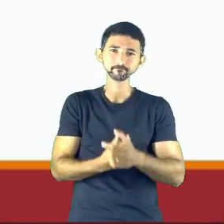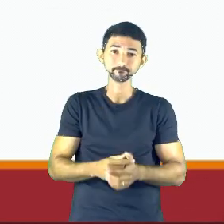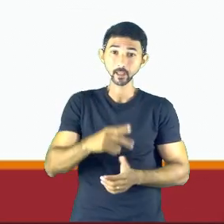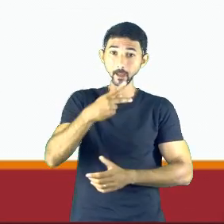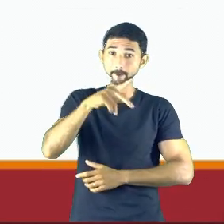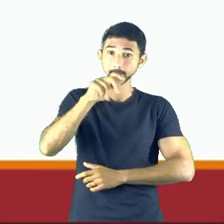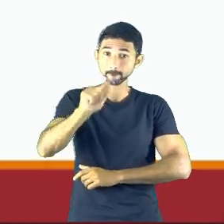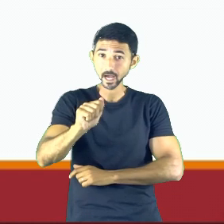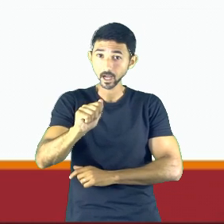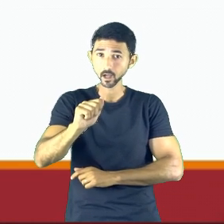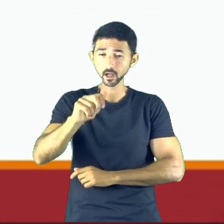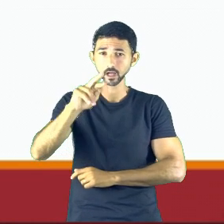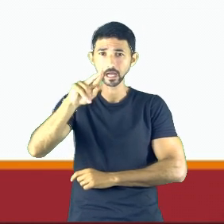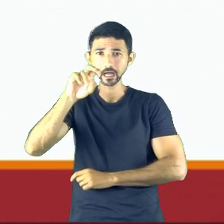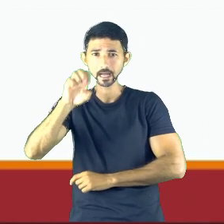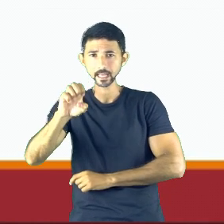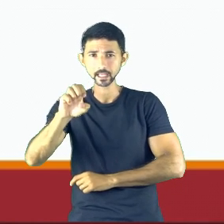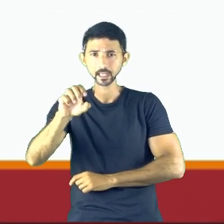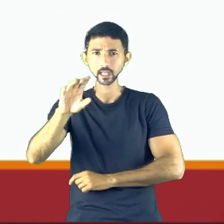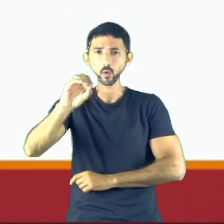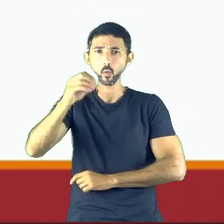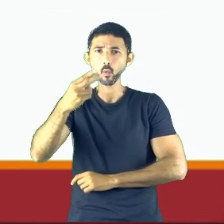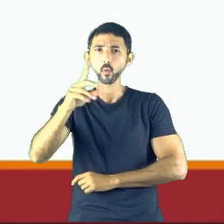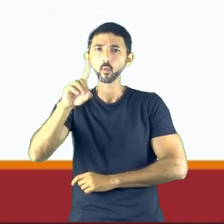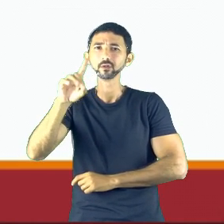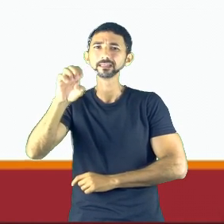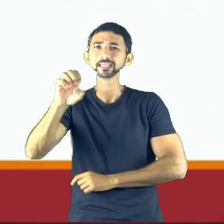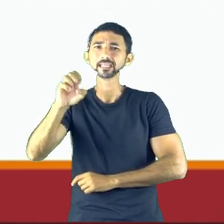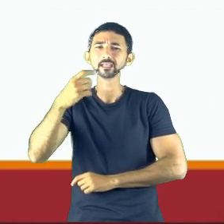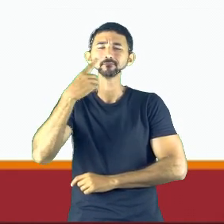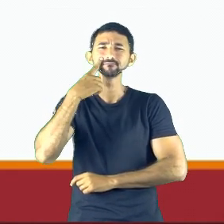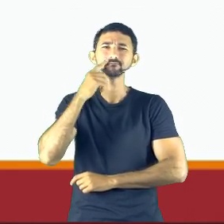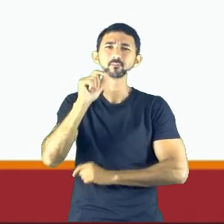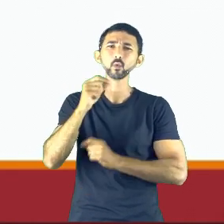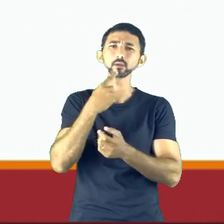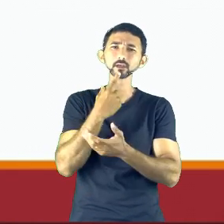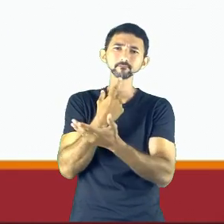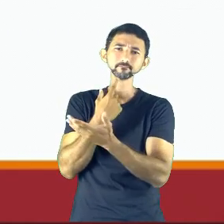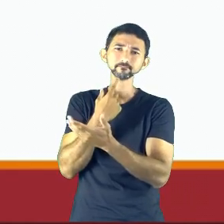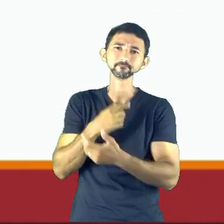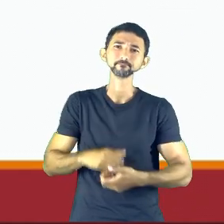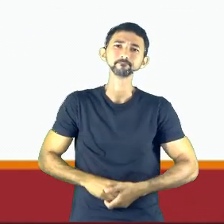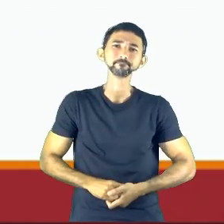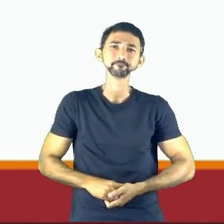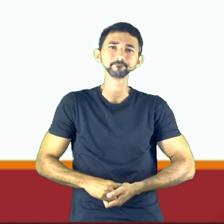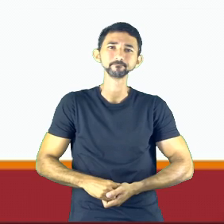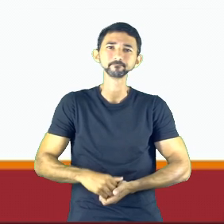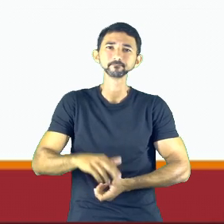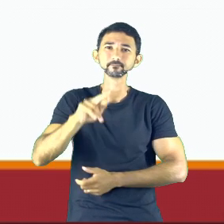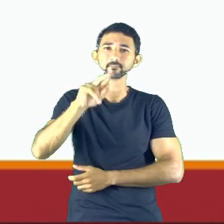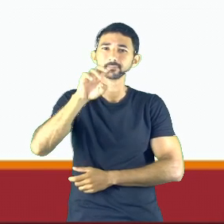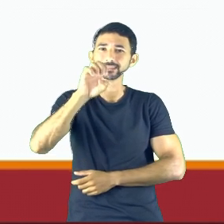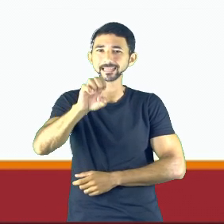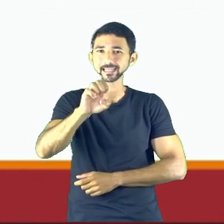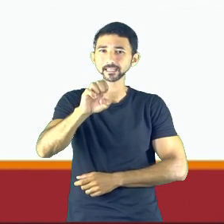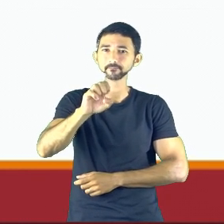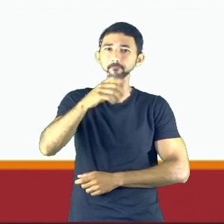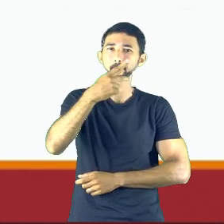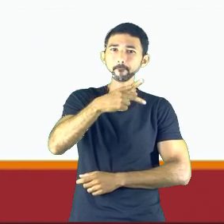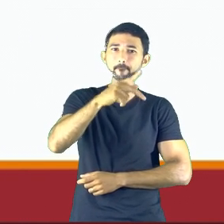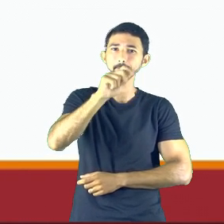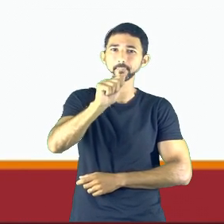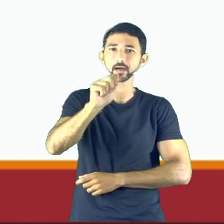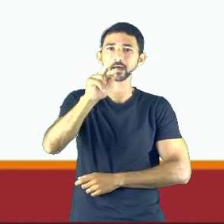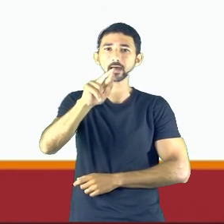forte? No pá, no re ou no d? Qual será? Bora ver aqui, ó. Re,